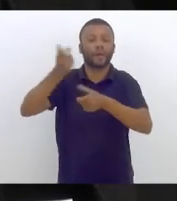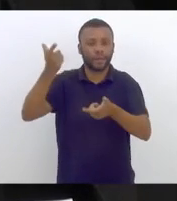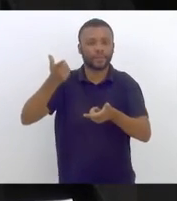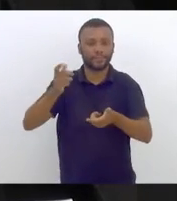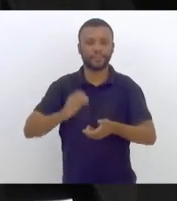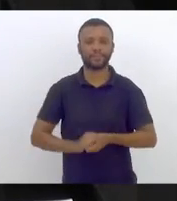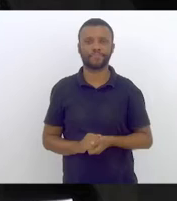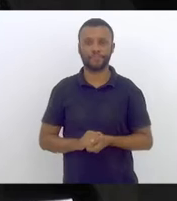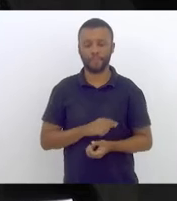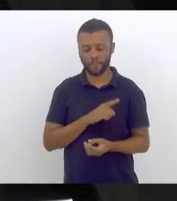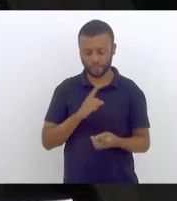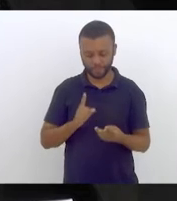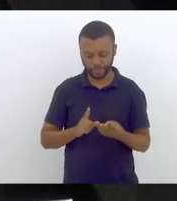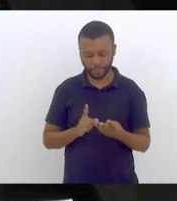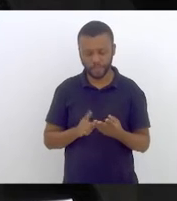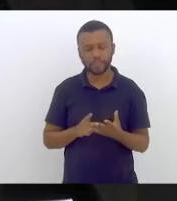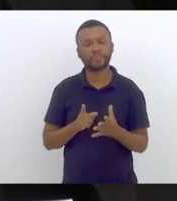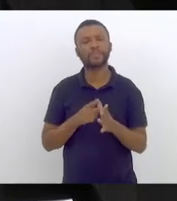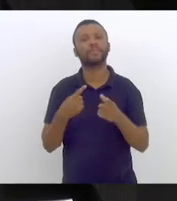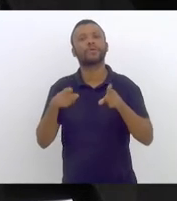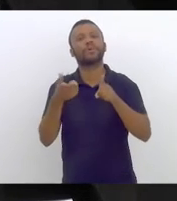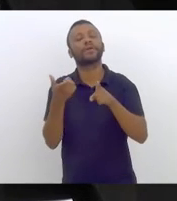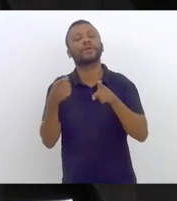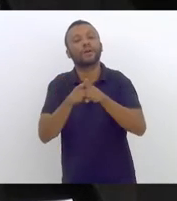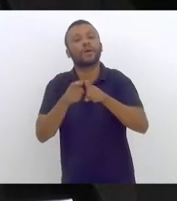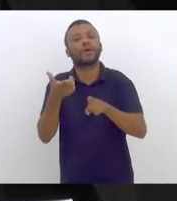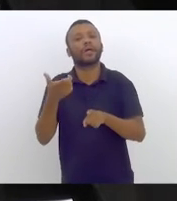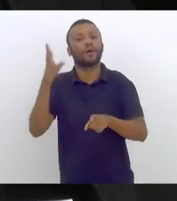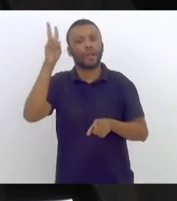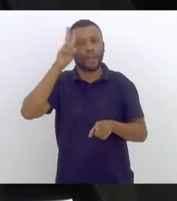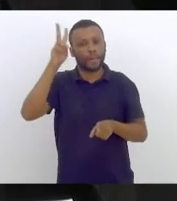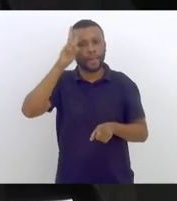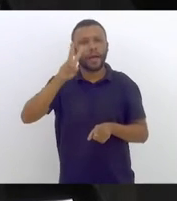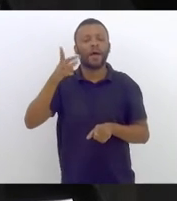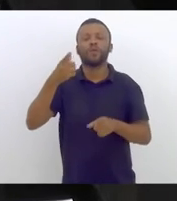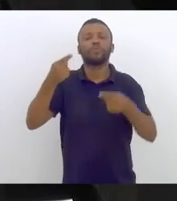eu quero lembrar o desafio que temos